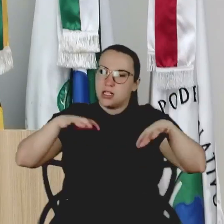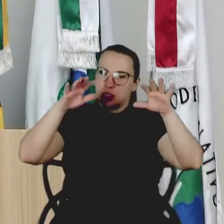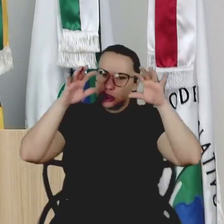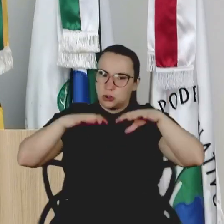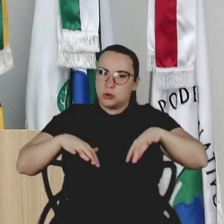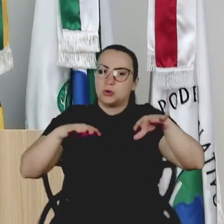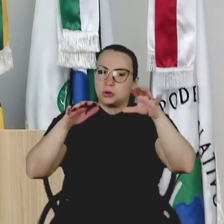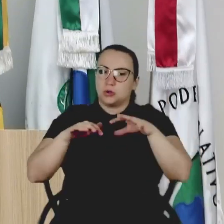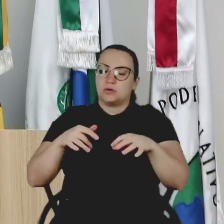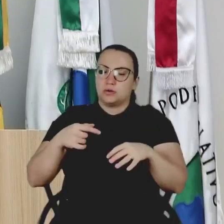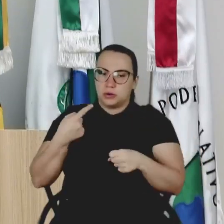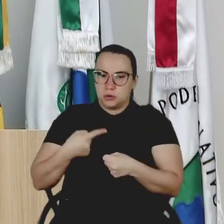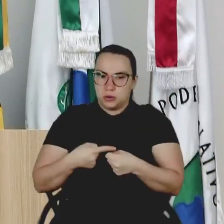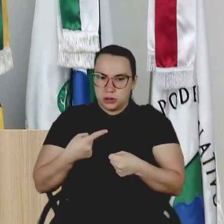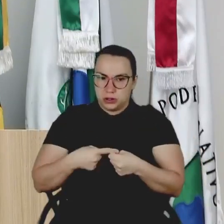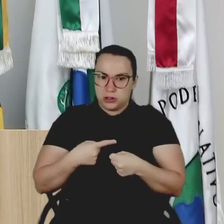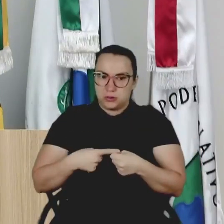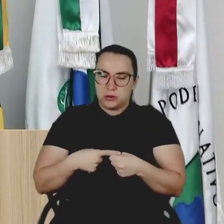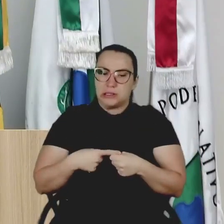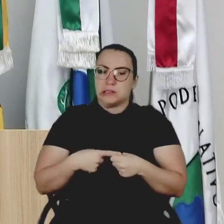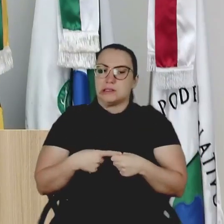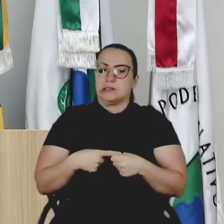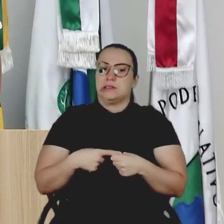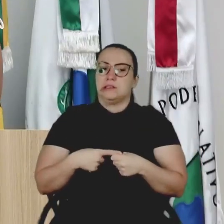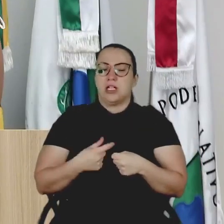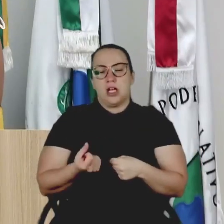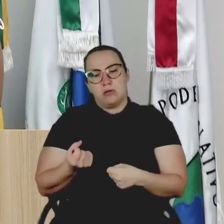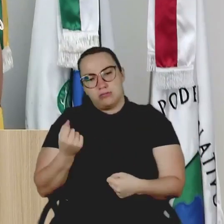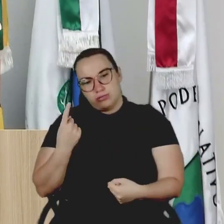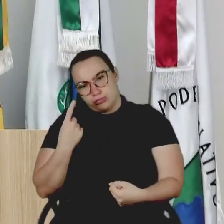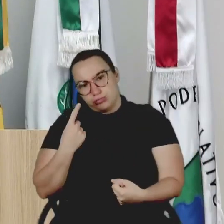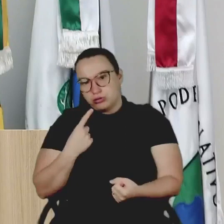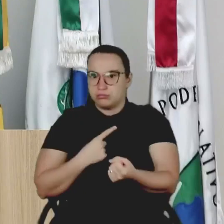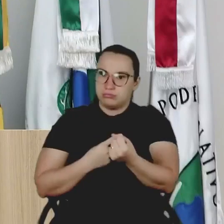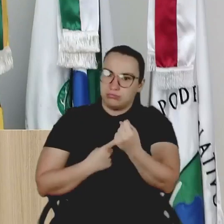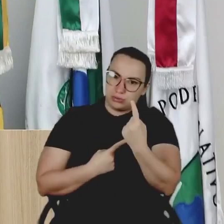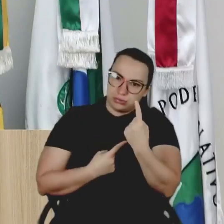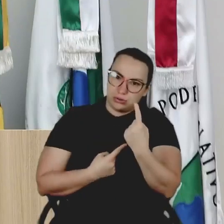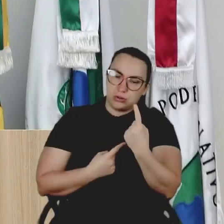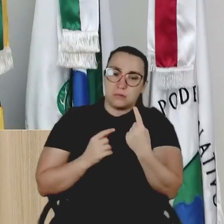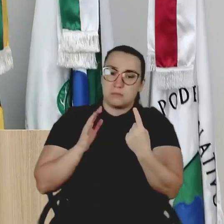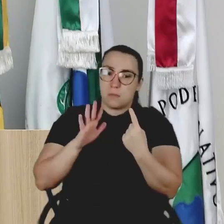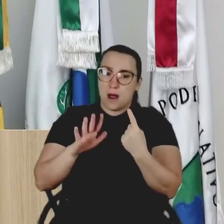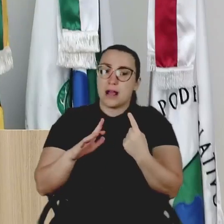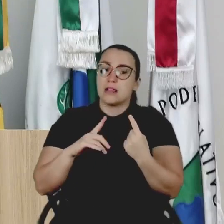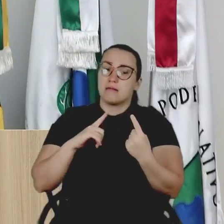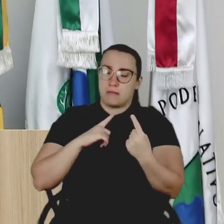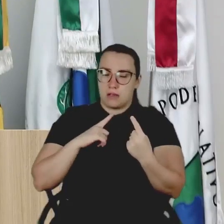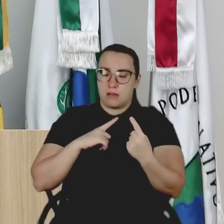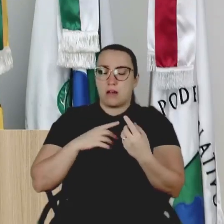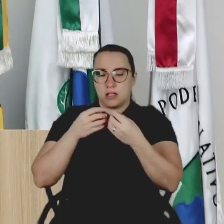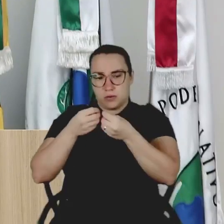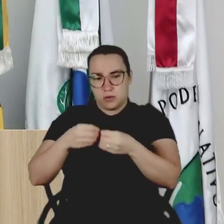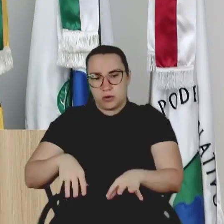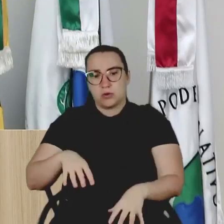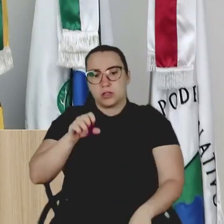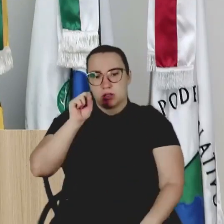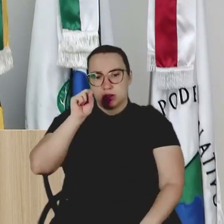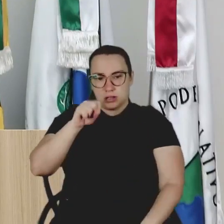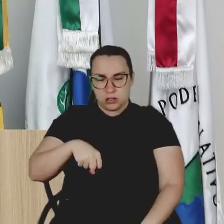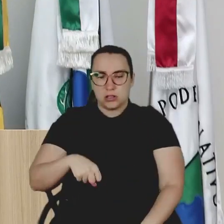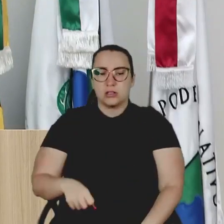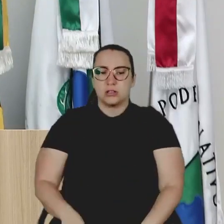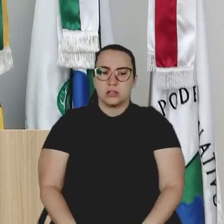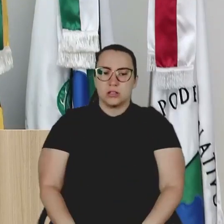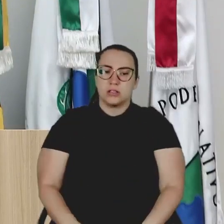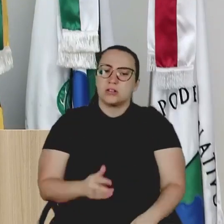nosso município, elas são de ordem esporádica, porém, ela causa estrago também. Então, se a população tiver um pouquinho